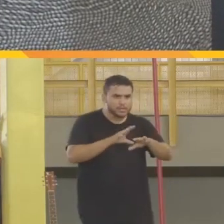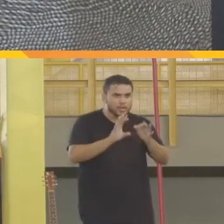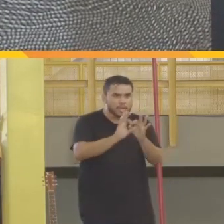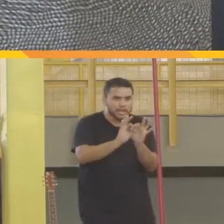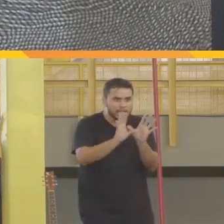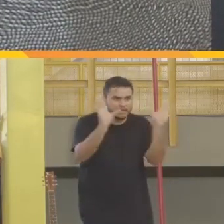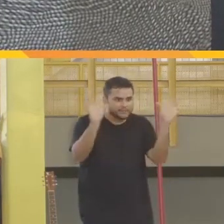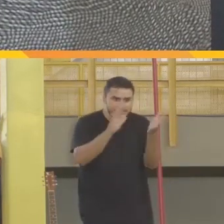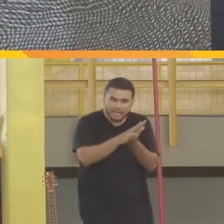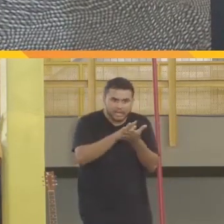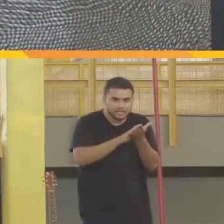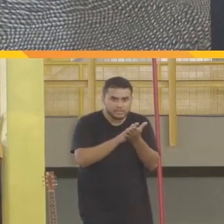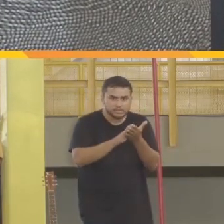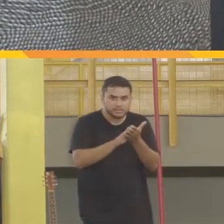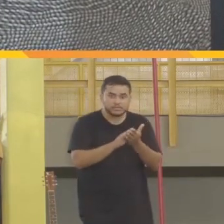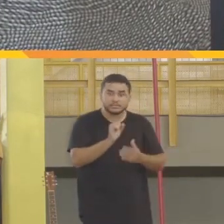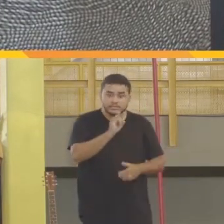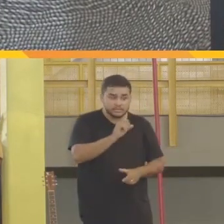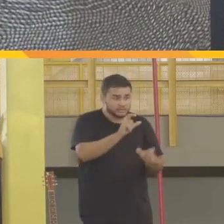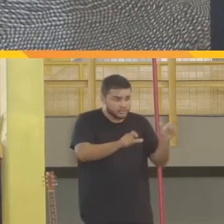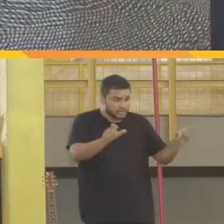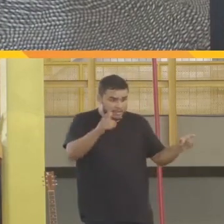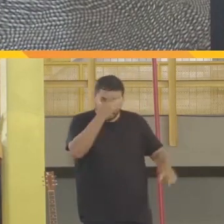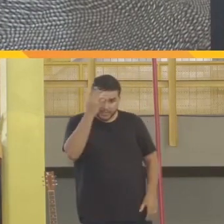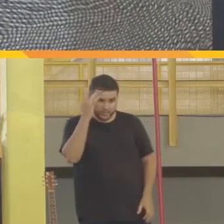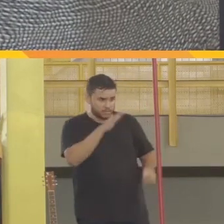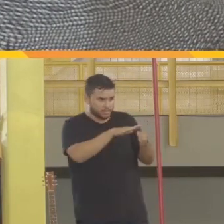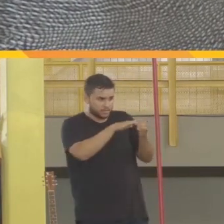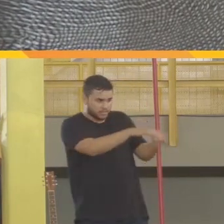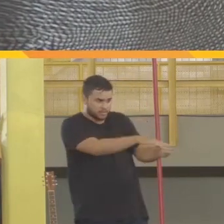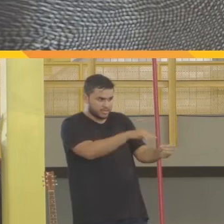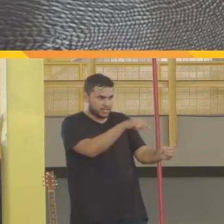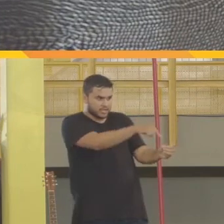sonho do oprimido é se tornar o quê?